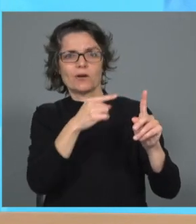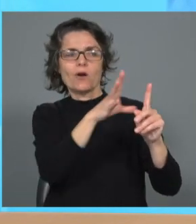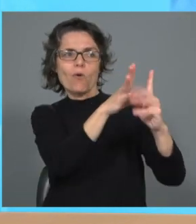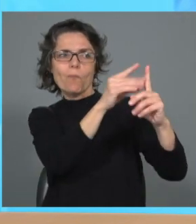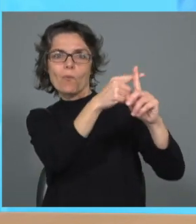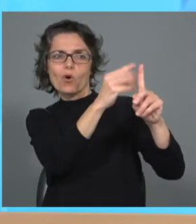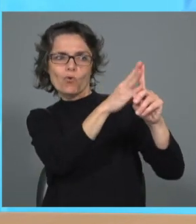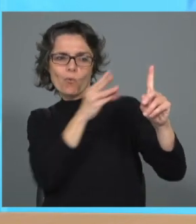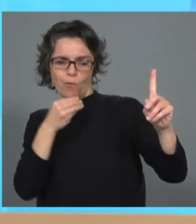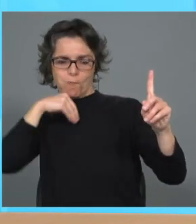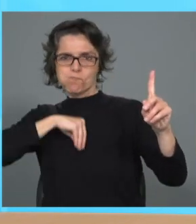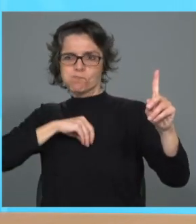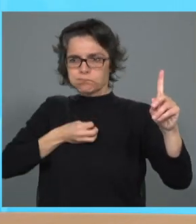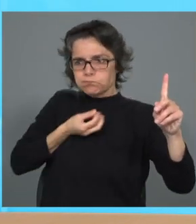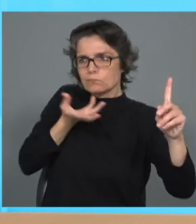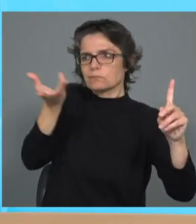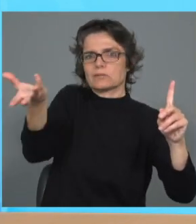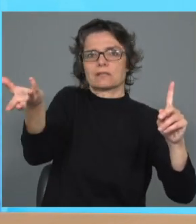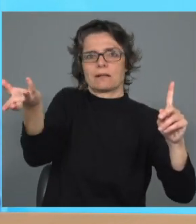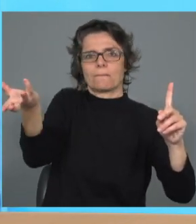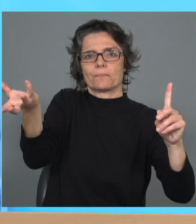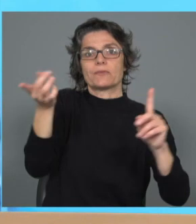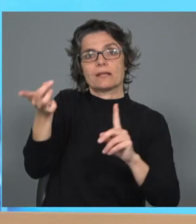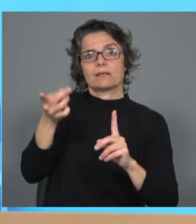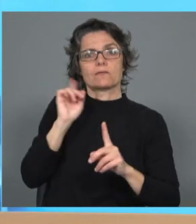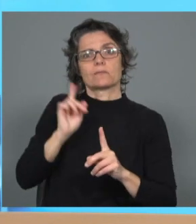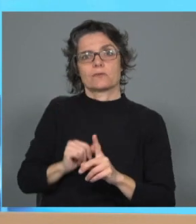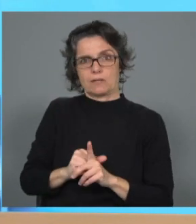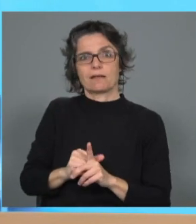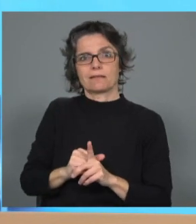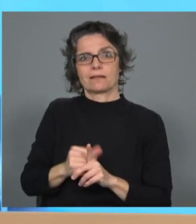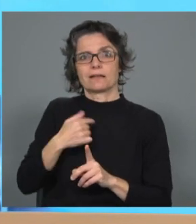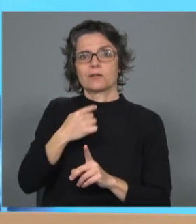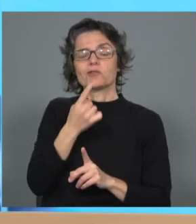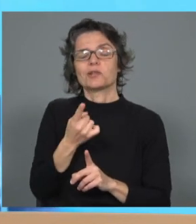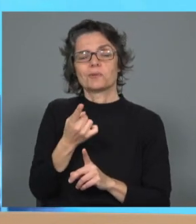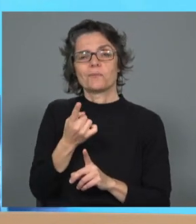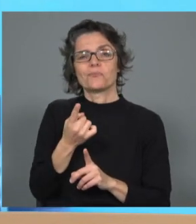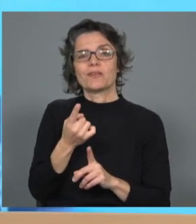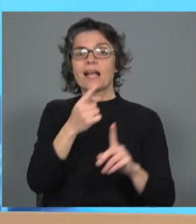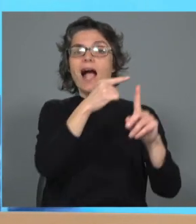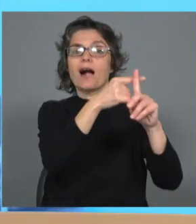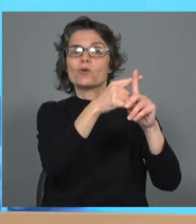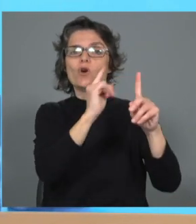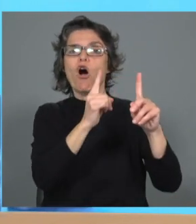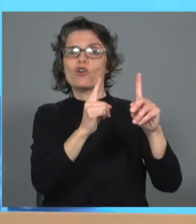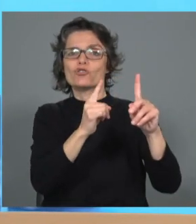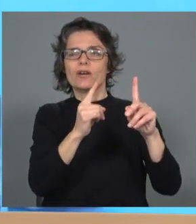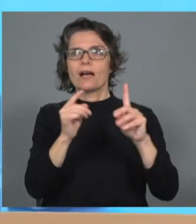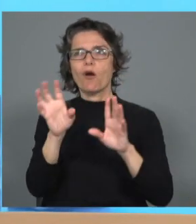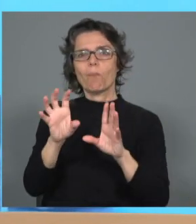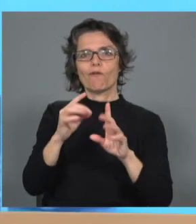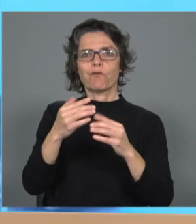ser sinal de Cristo, estou a ser aquilo que eu gosto muito de chamar que a cruz é a porta